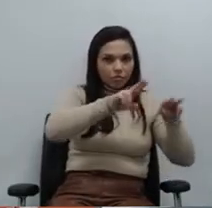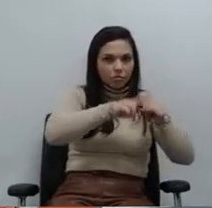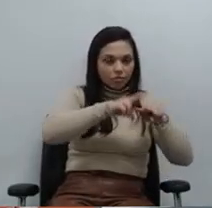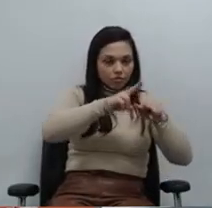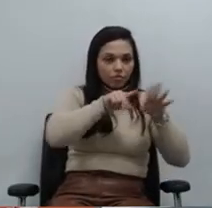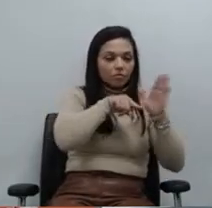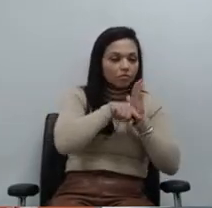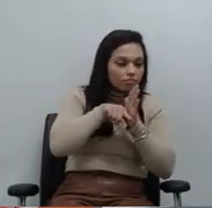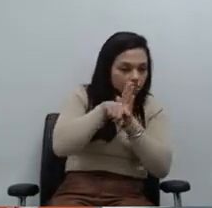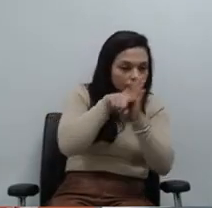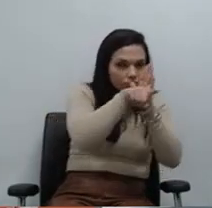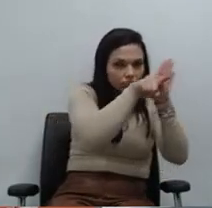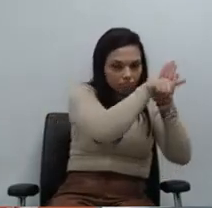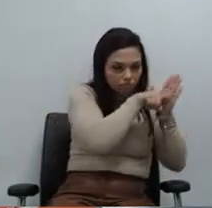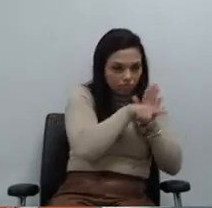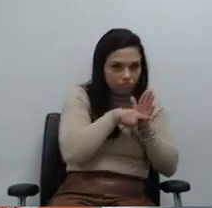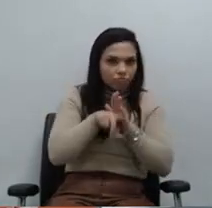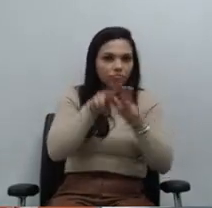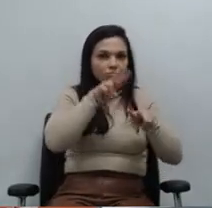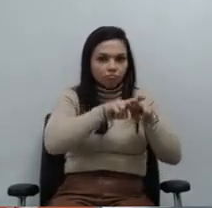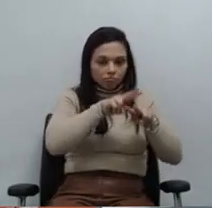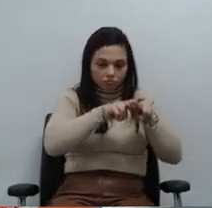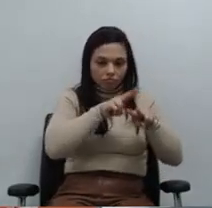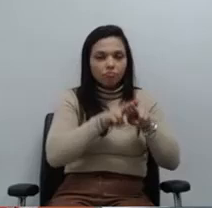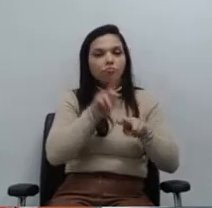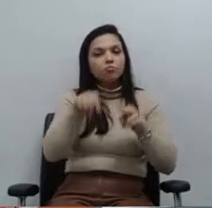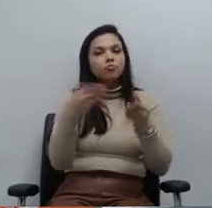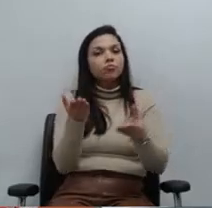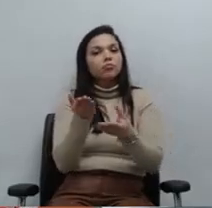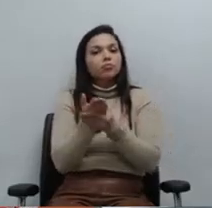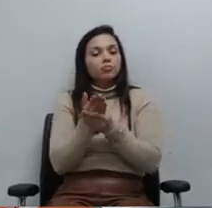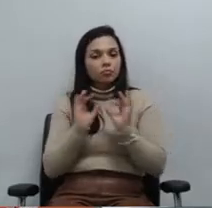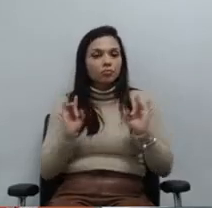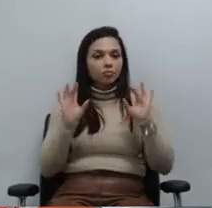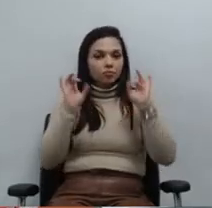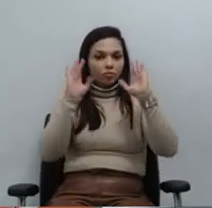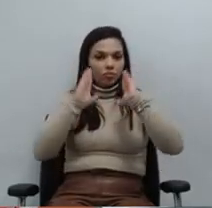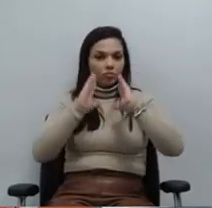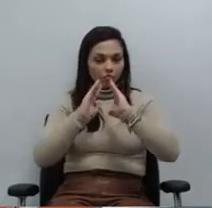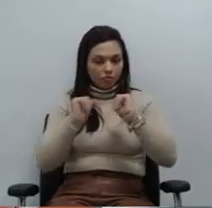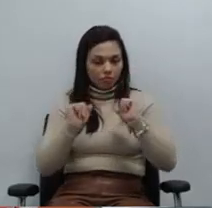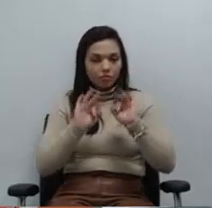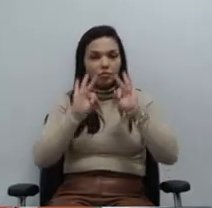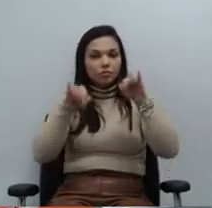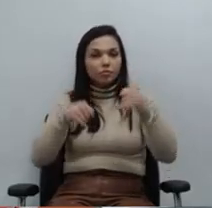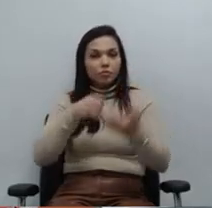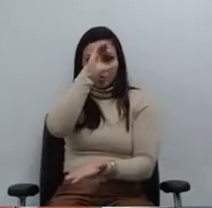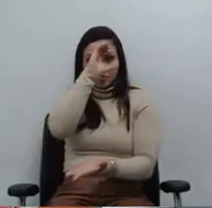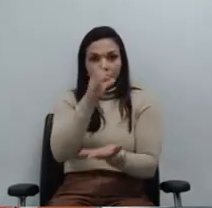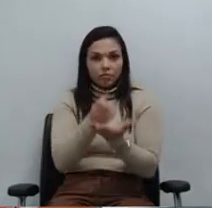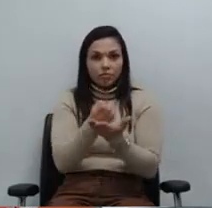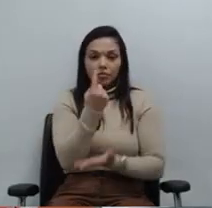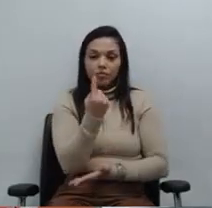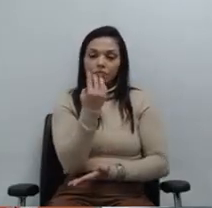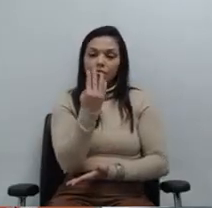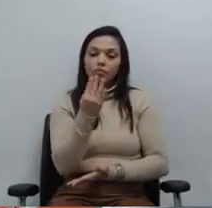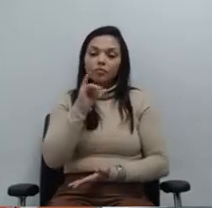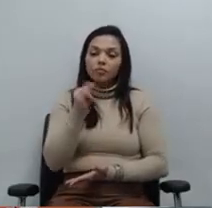aprovado no exame de qualificação em 2022, com projeto de qualificação anexo ao pedido, com prazo final para depósito da tese em 14 de